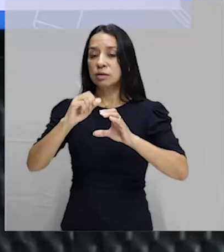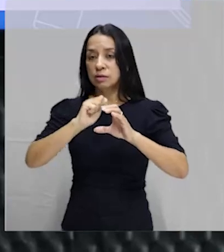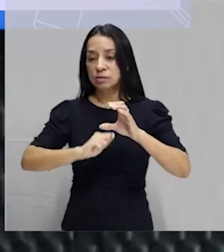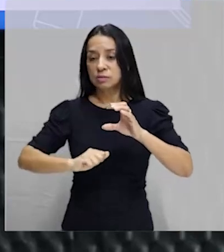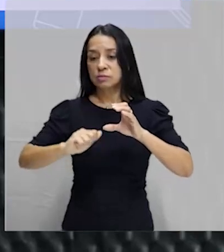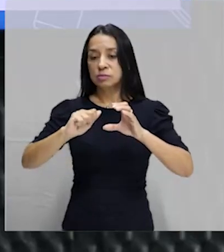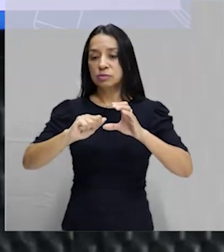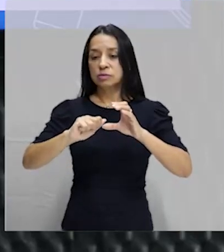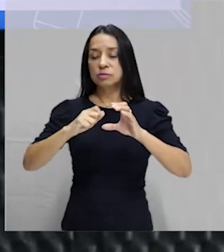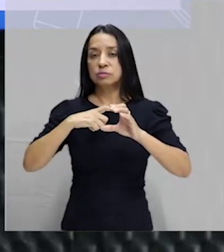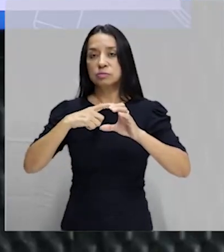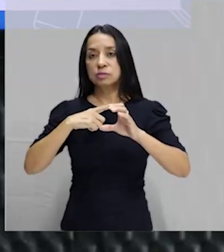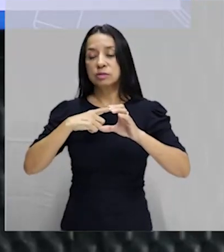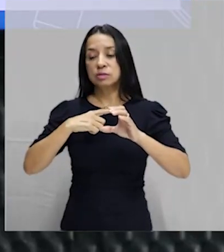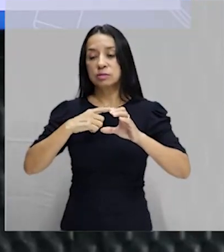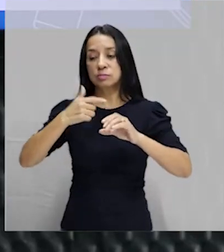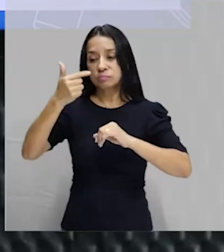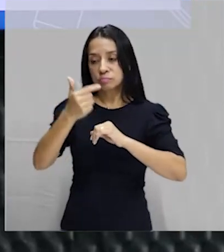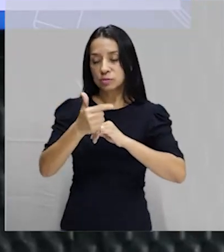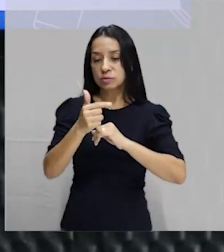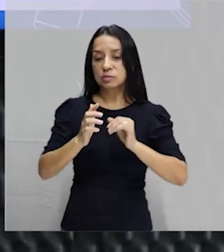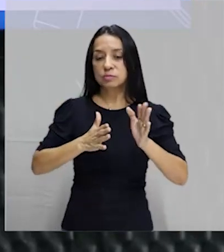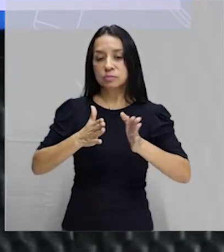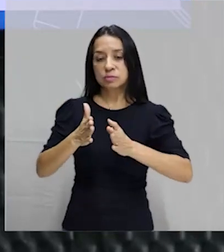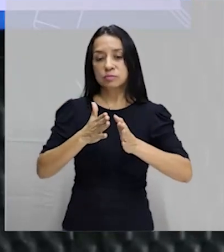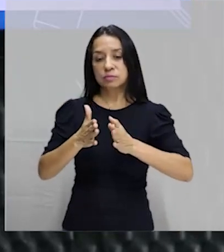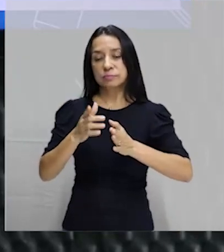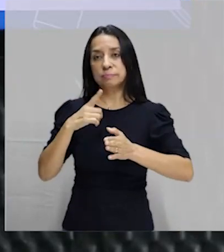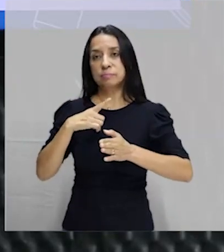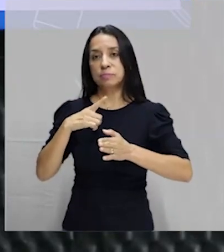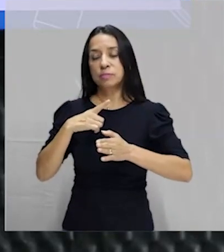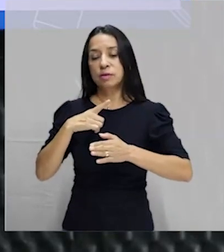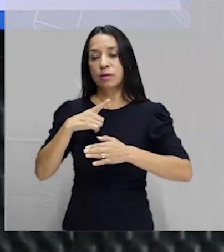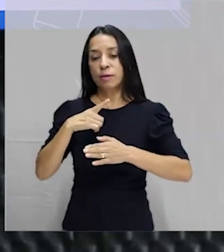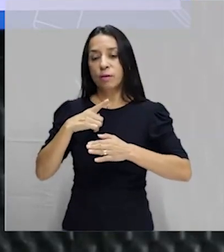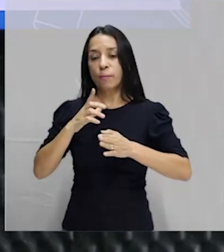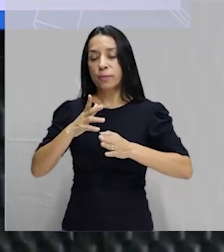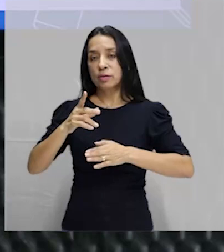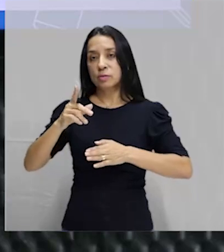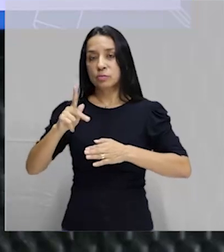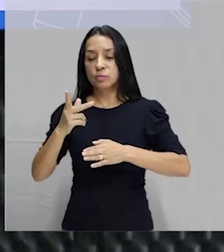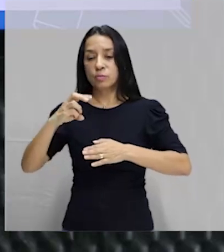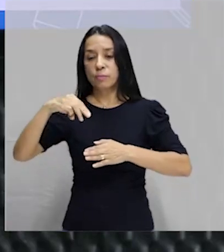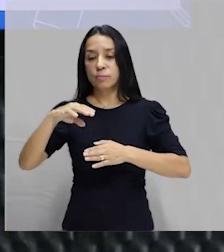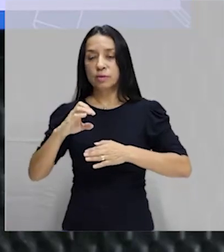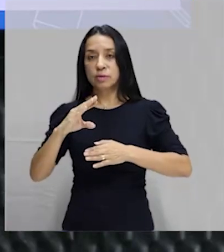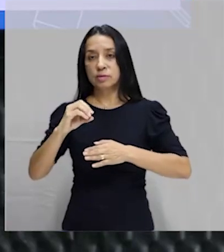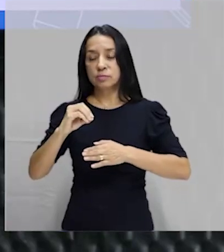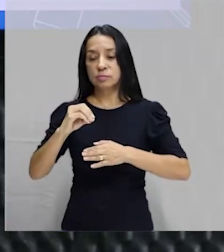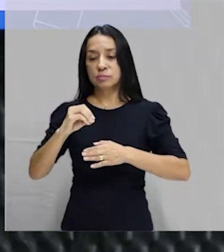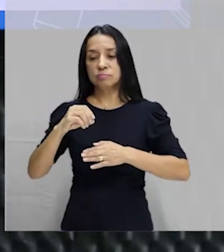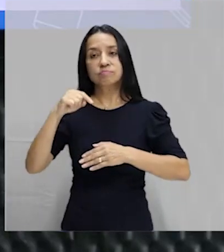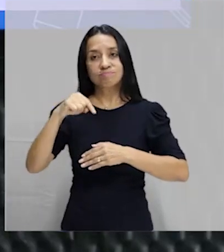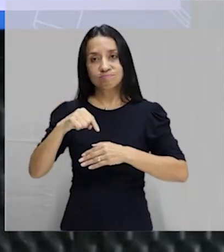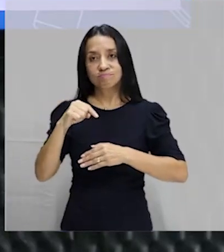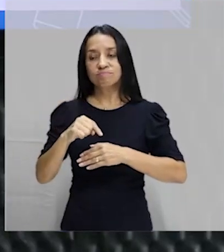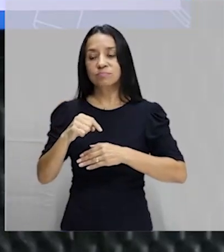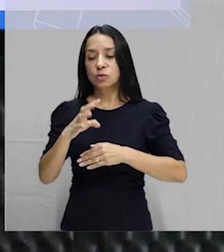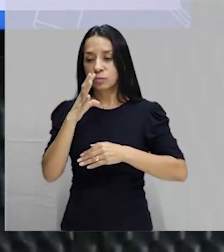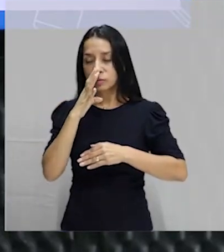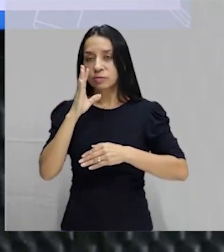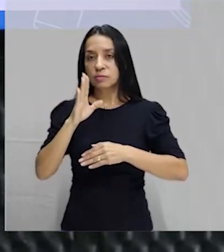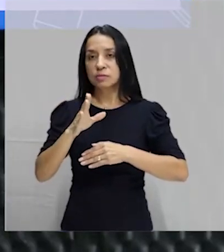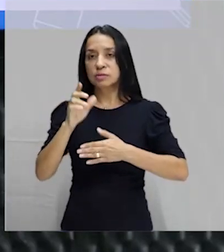período homérico. Aqui nós já iremos observar alguns registros escritos,